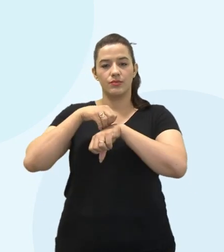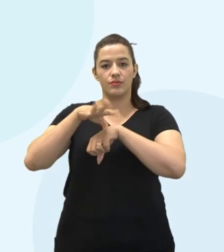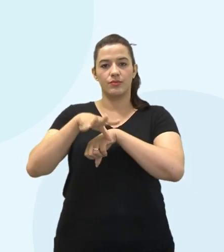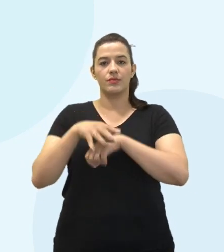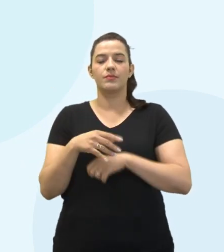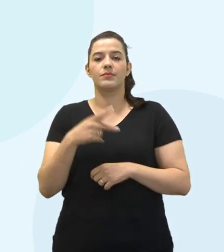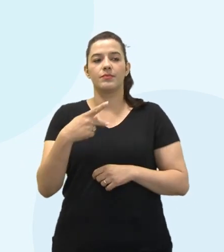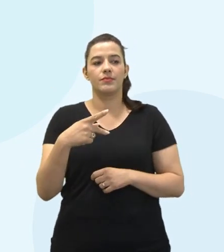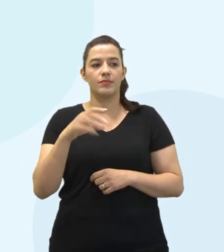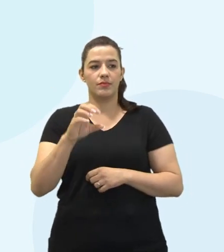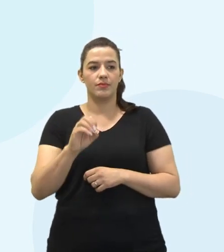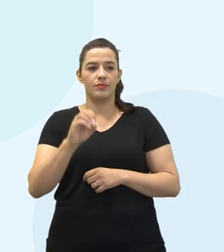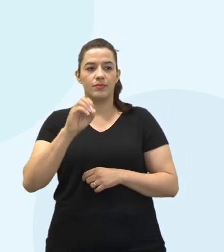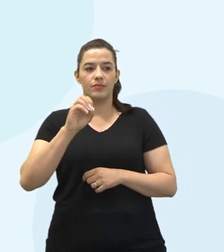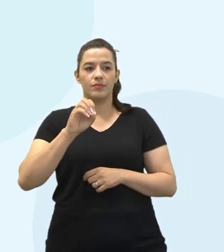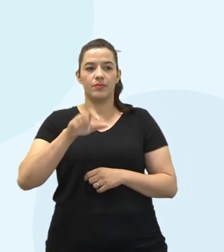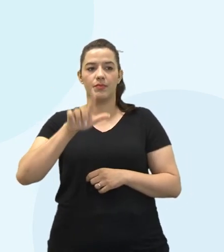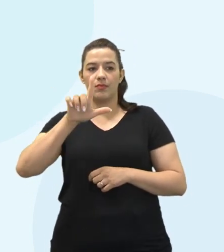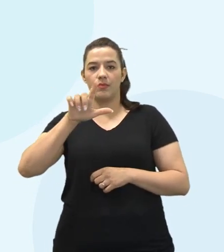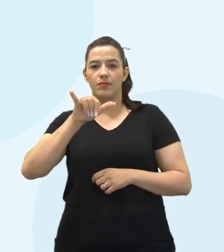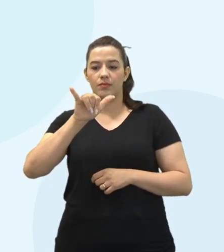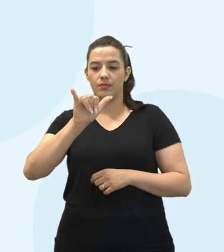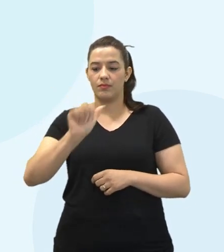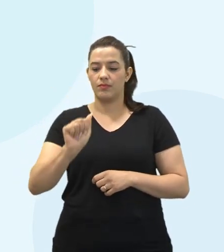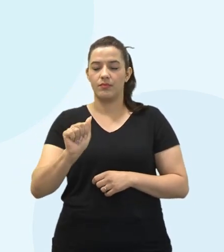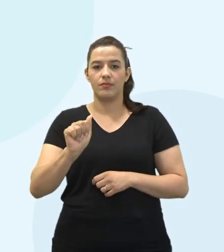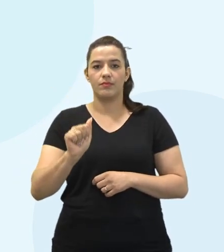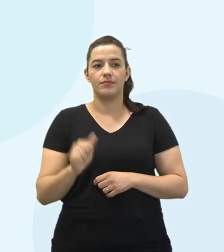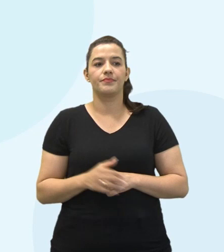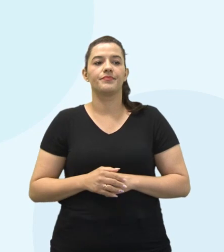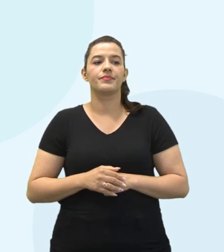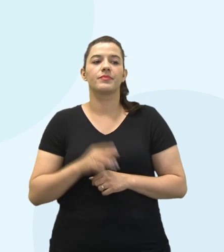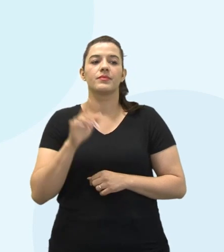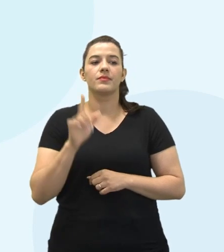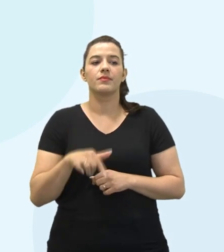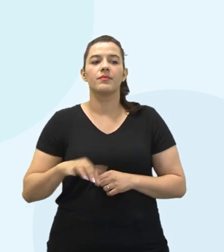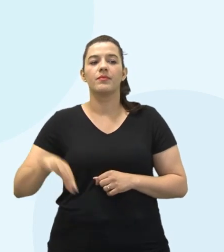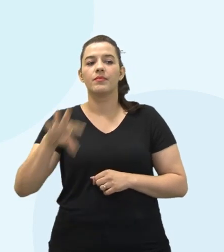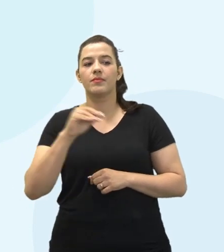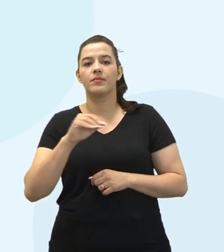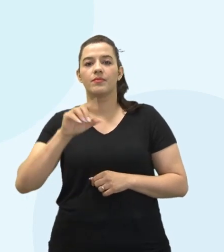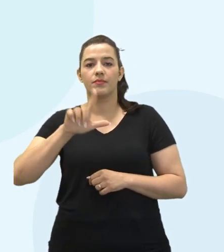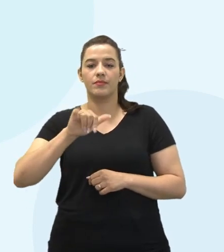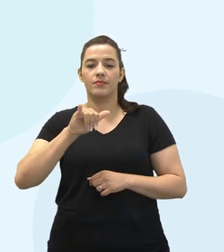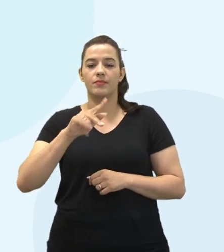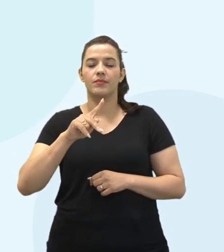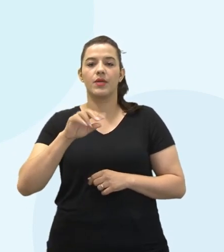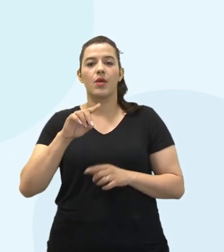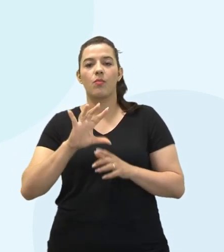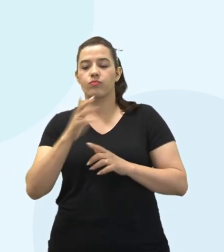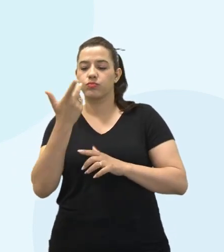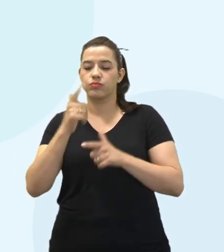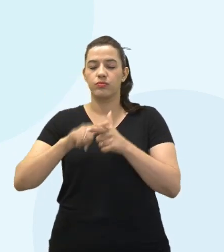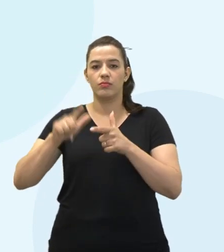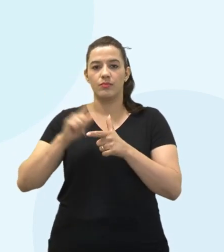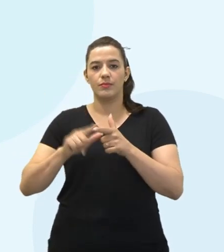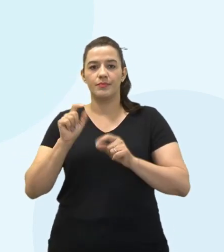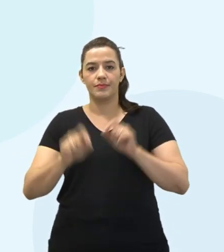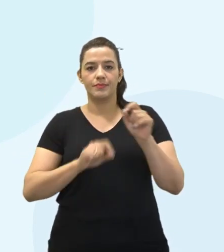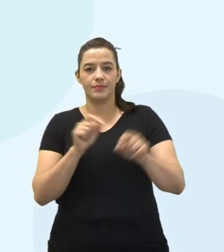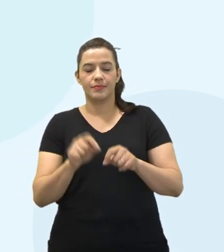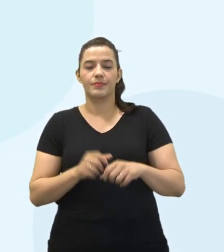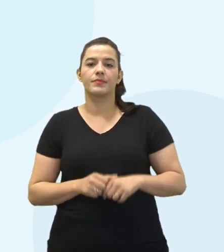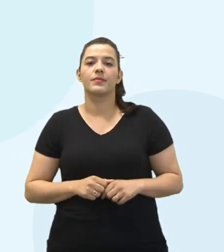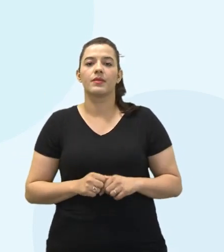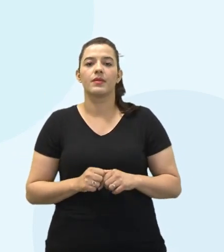boia que começa aí na etapa de número um que a compreensão desse desse problema né seguindo ele